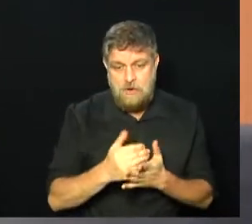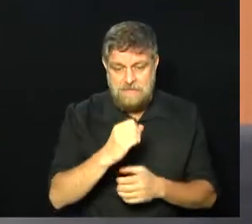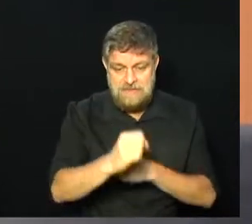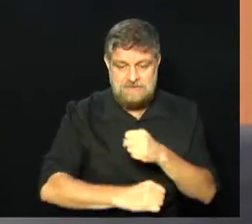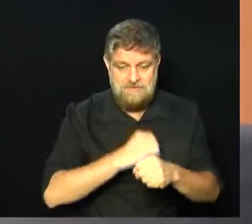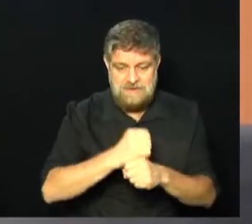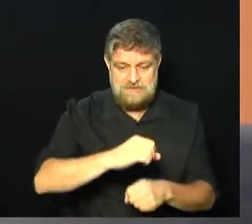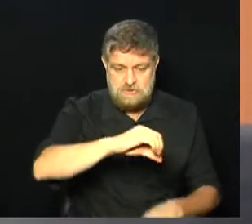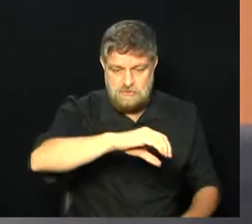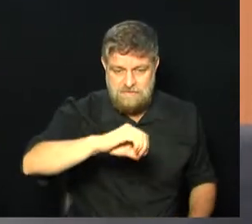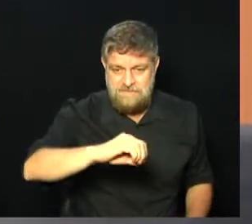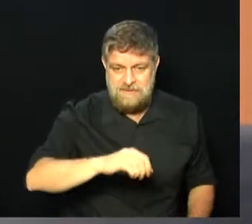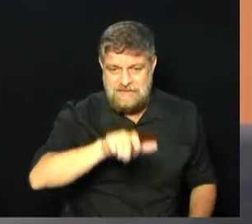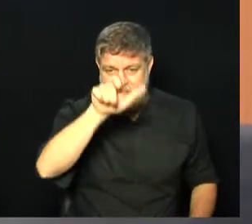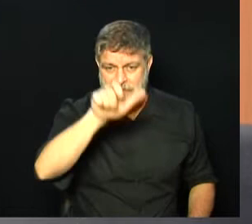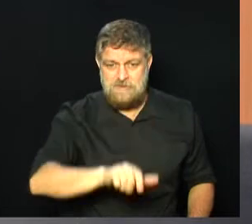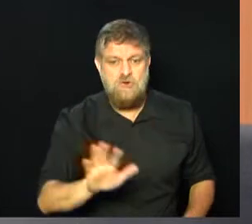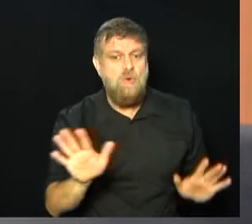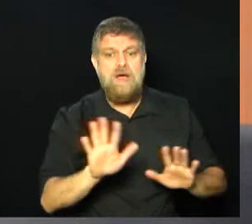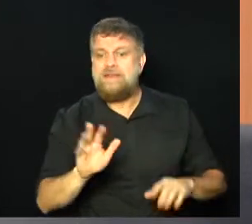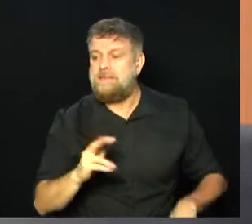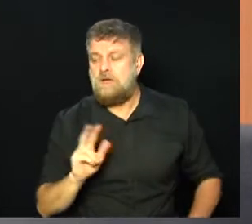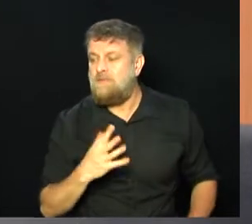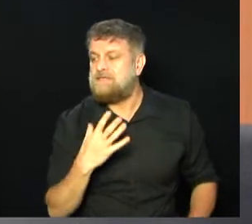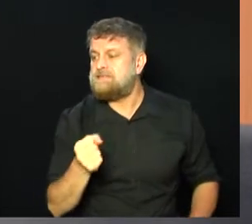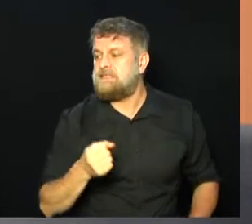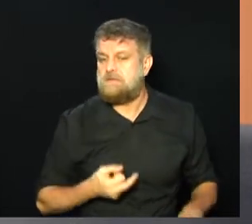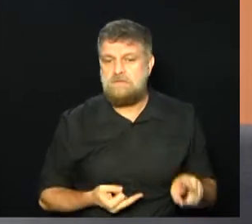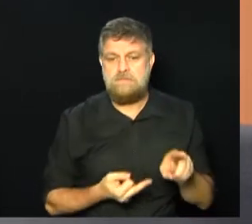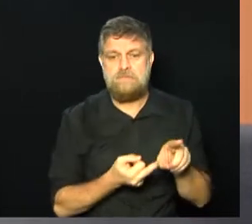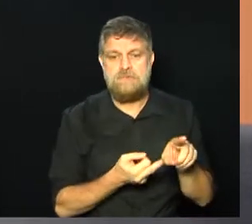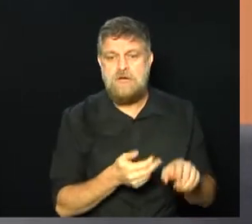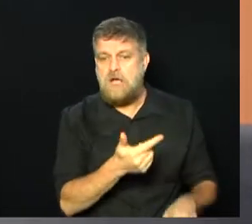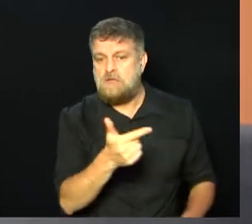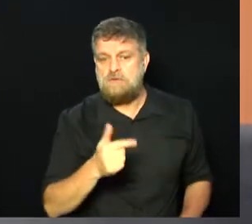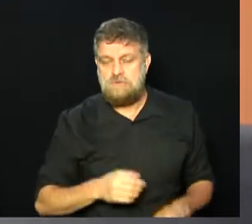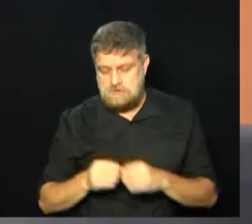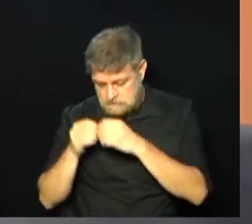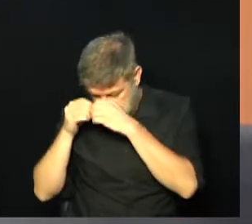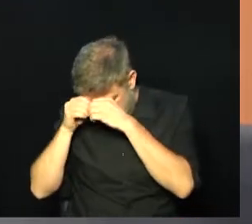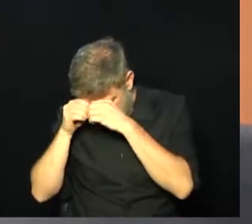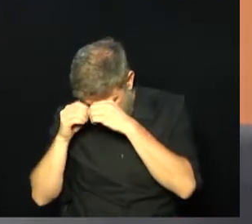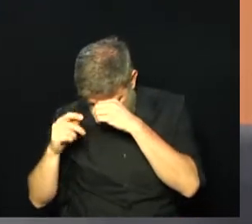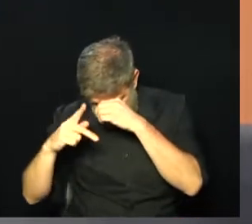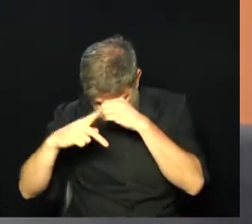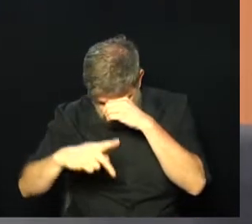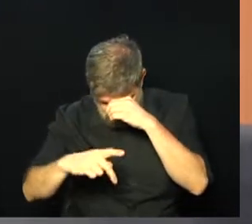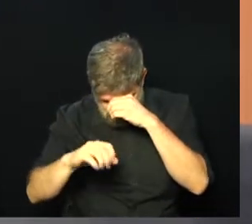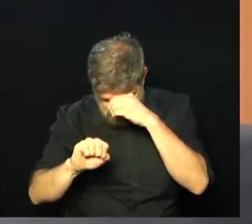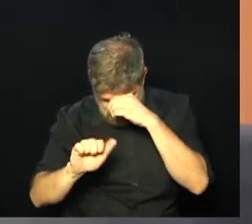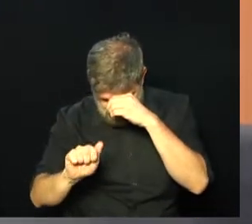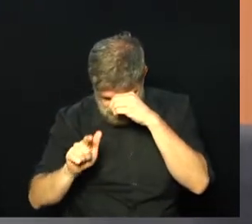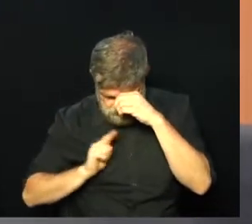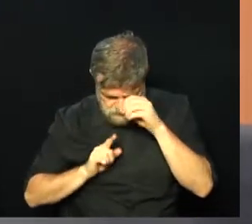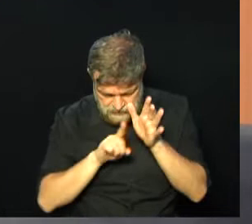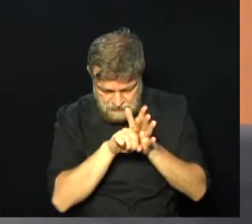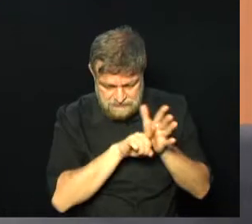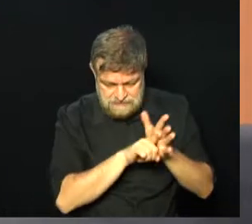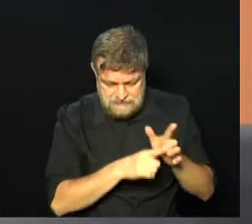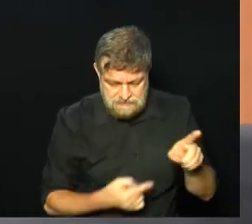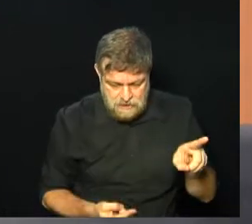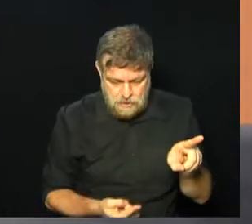muitos pacientes simplesmente se recusavam a fazer o exame. E naquela época nem existia o PSA. A gente fazia o rastreamento com o exame de toque,